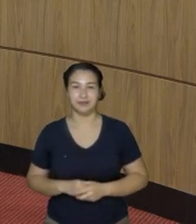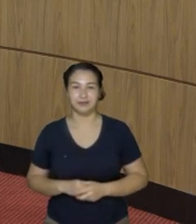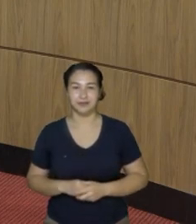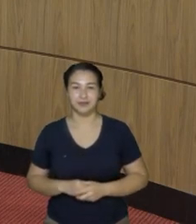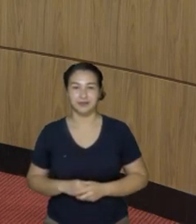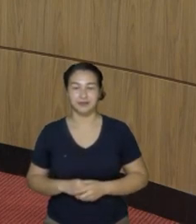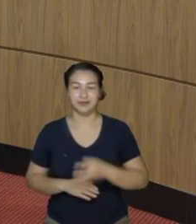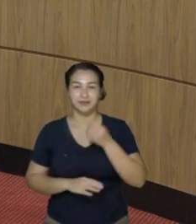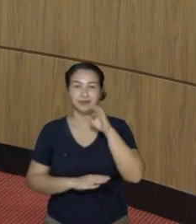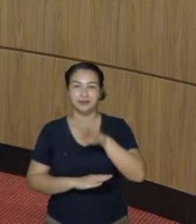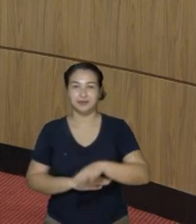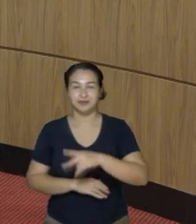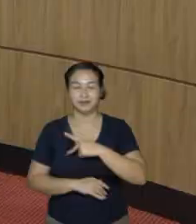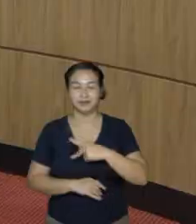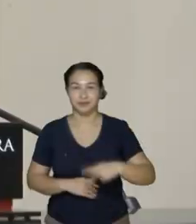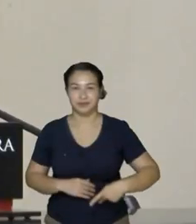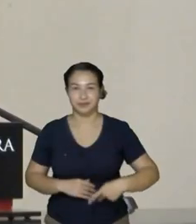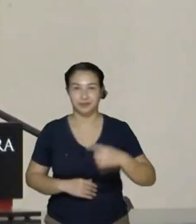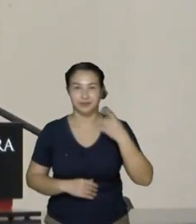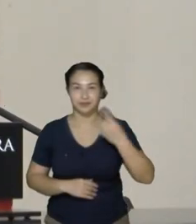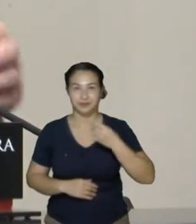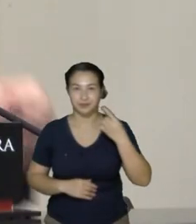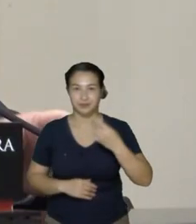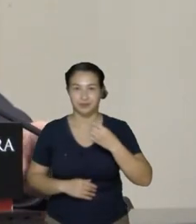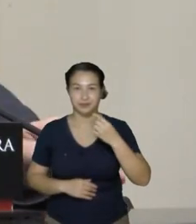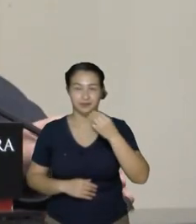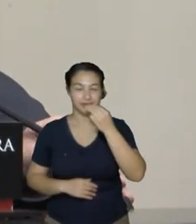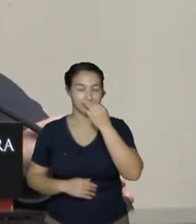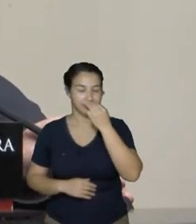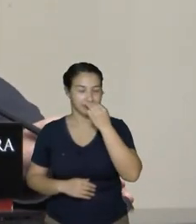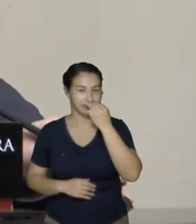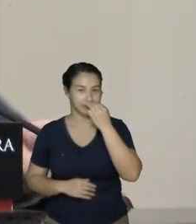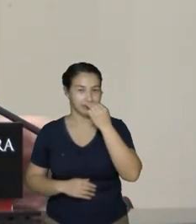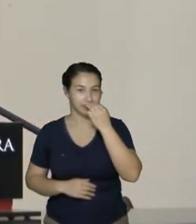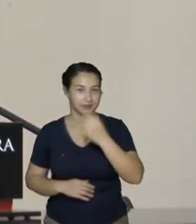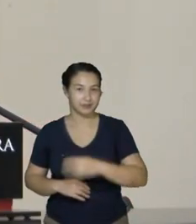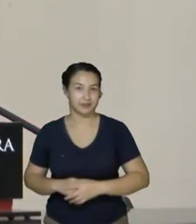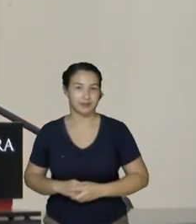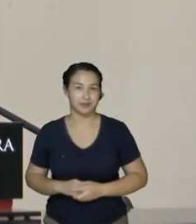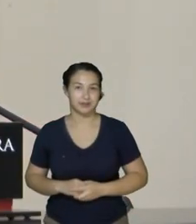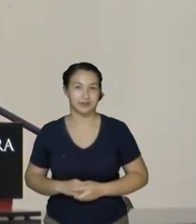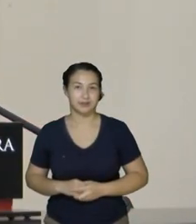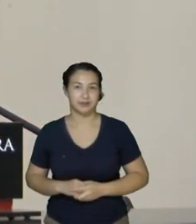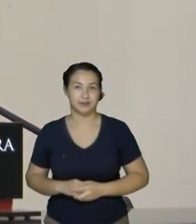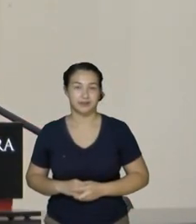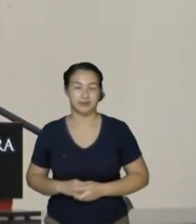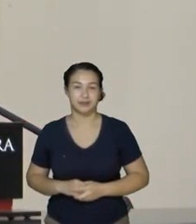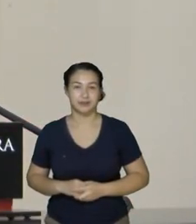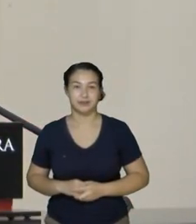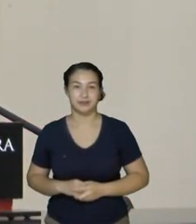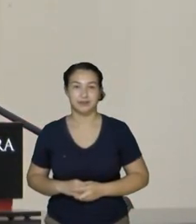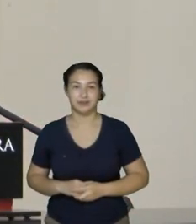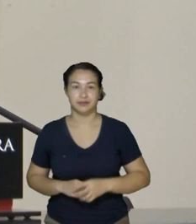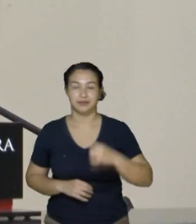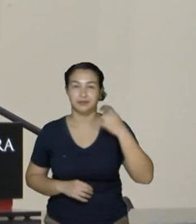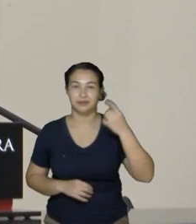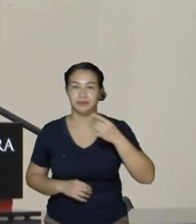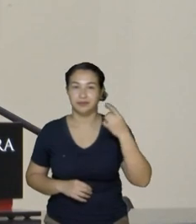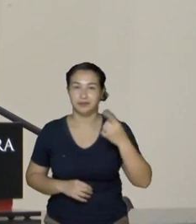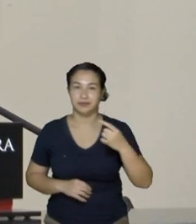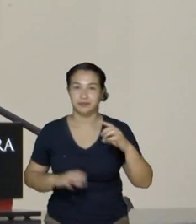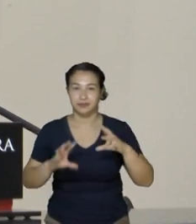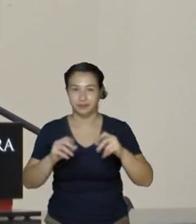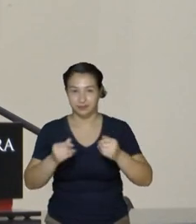Boa tarde, senhor presidente, deputado deputado Moacir Sopelsa, senhores deputados